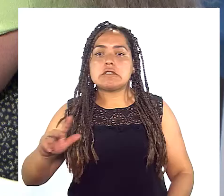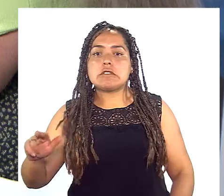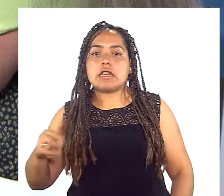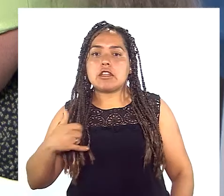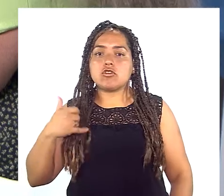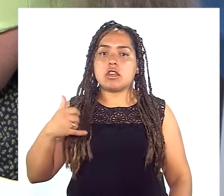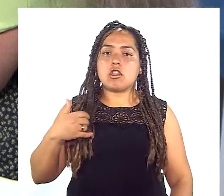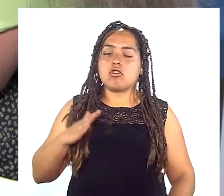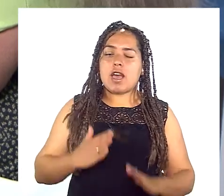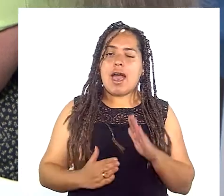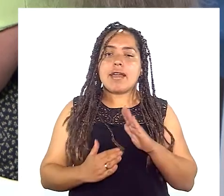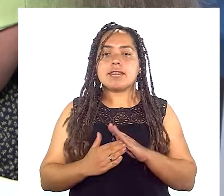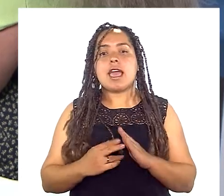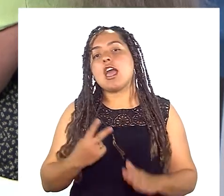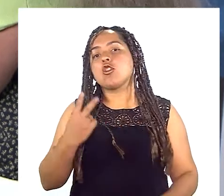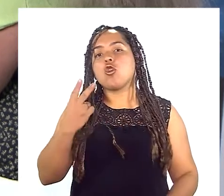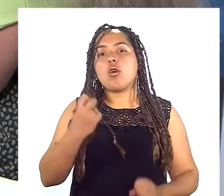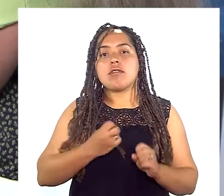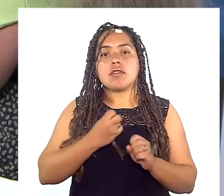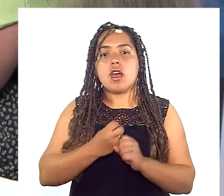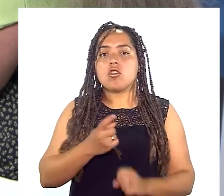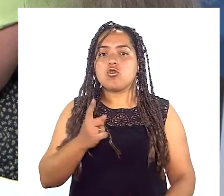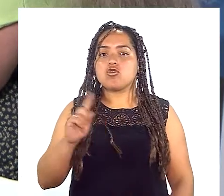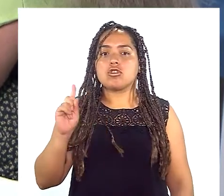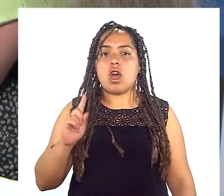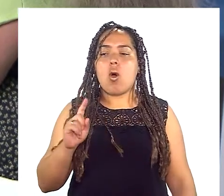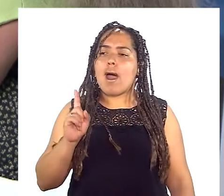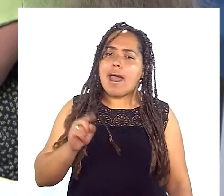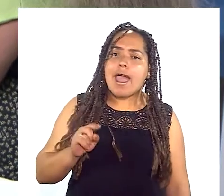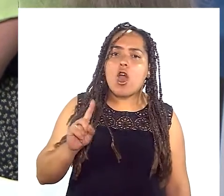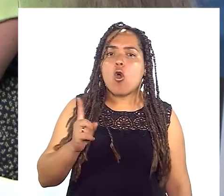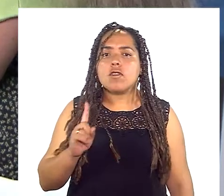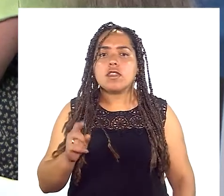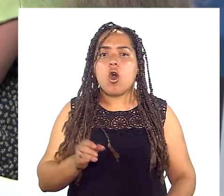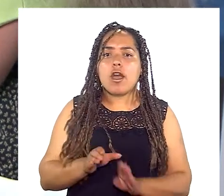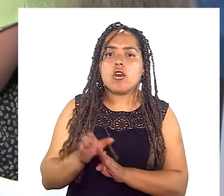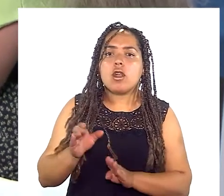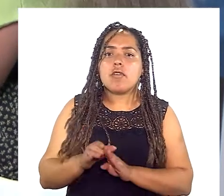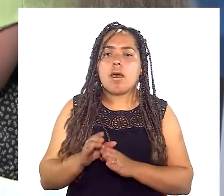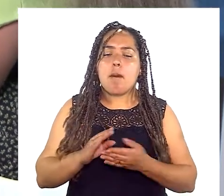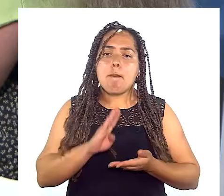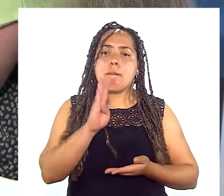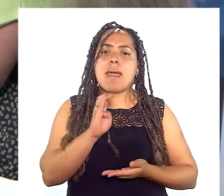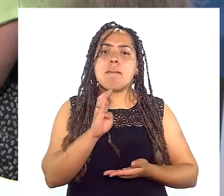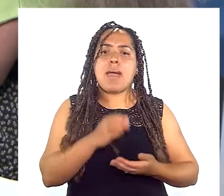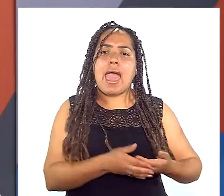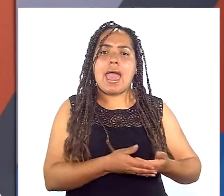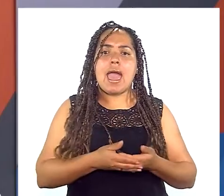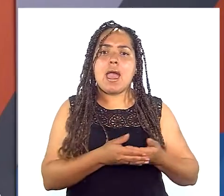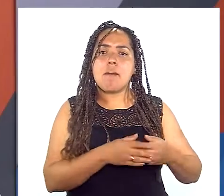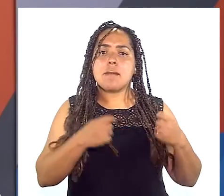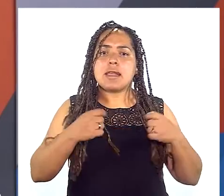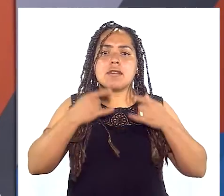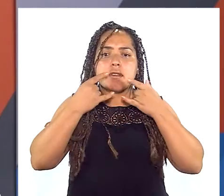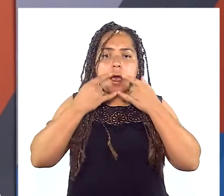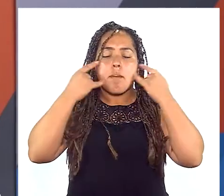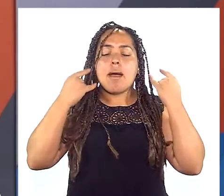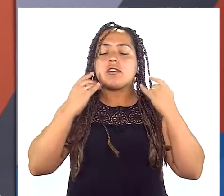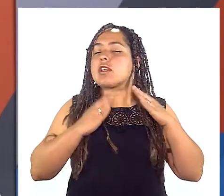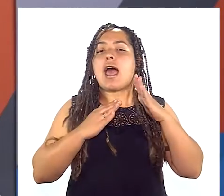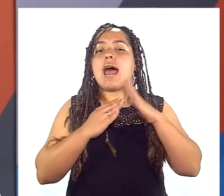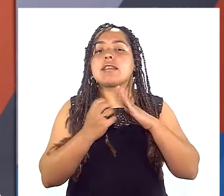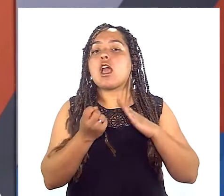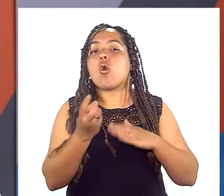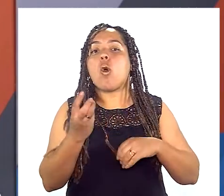falar várias idades, mas o mais comum é que até os 2 anos não seria recomendado. É ou não é recomendado? Bebê tem que usar máscara?